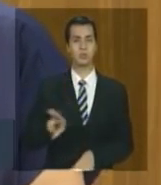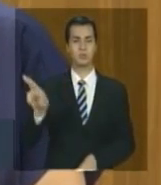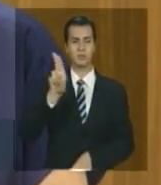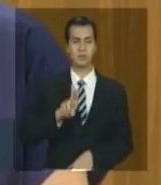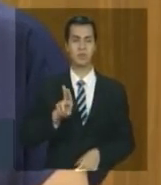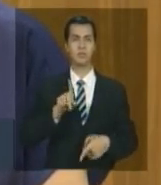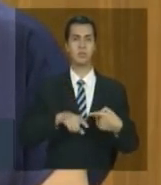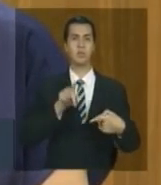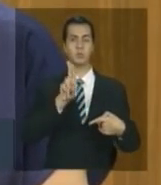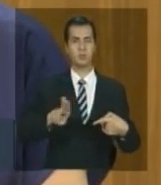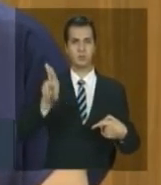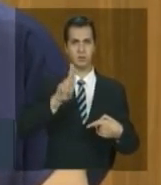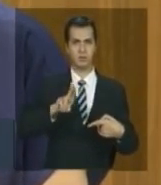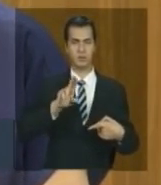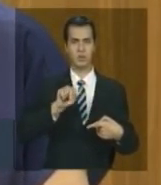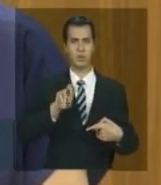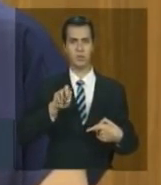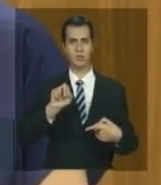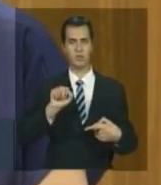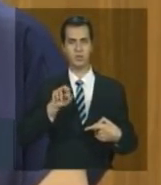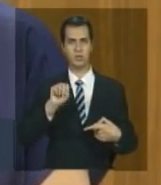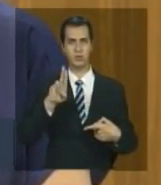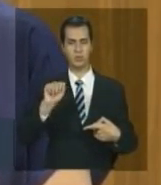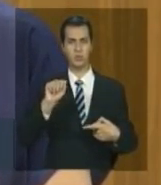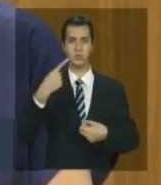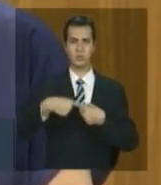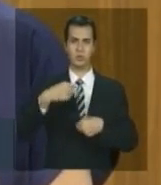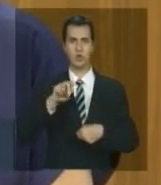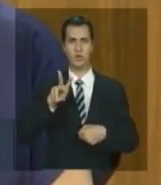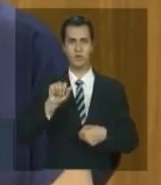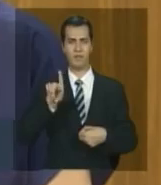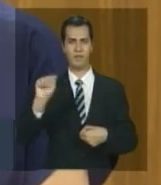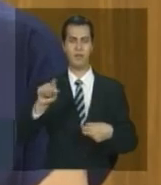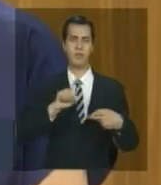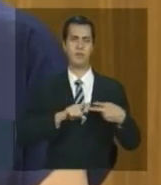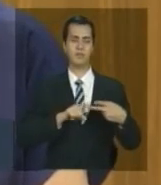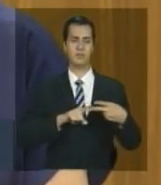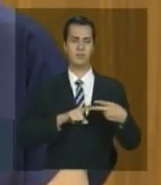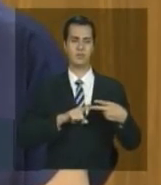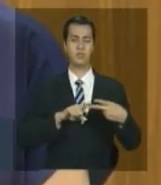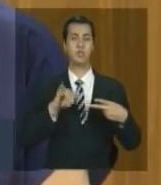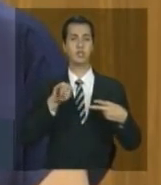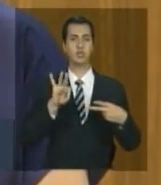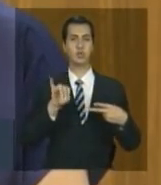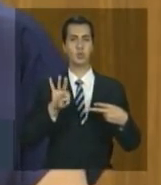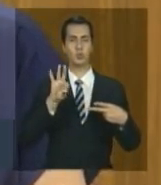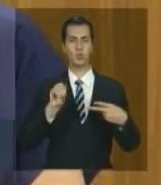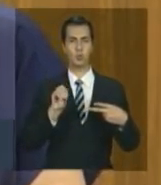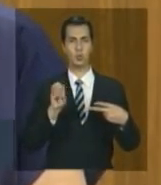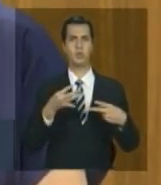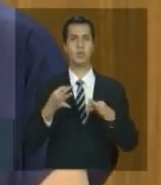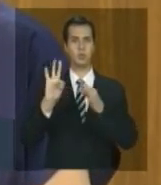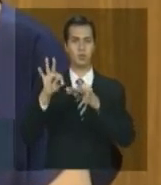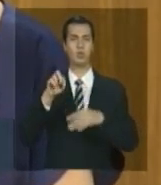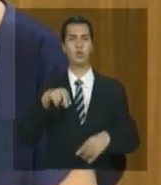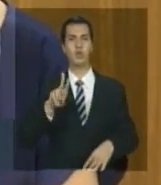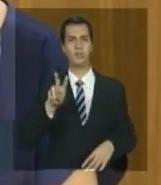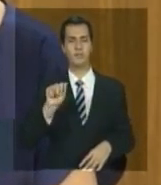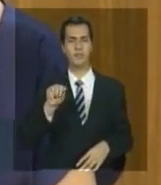a Universidade Jawaharlal Nehru, em Nova Delhi, o Indian Institute of Technology de Nova Delhi, o